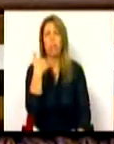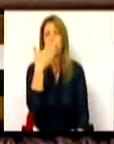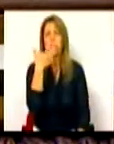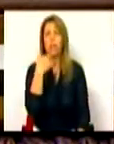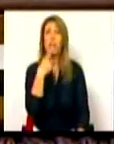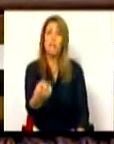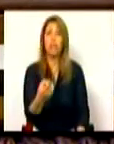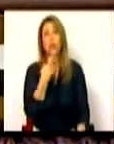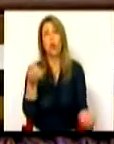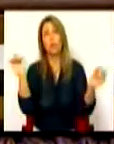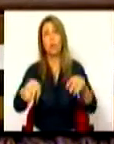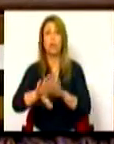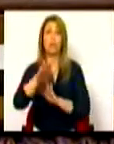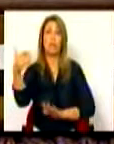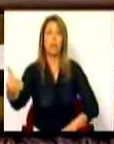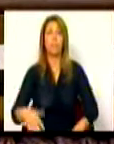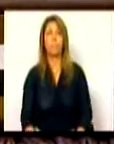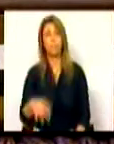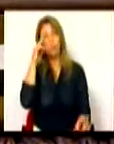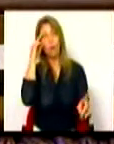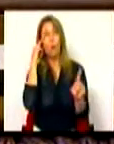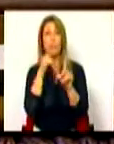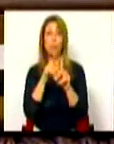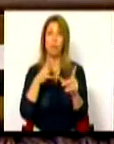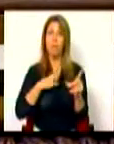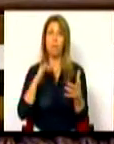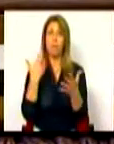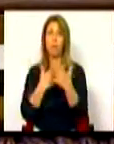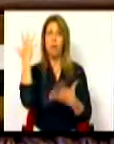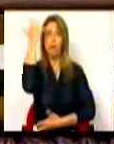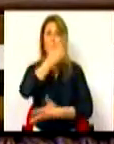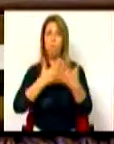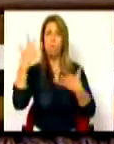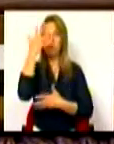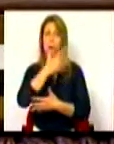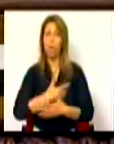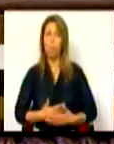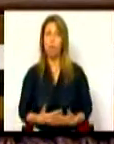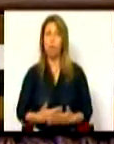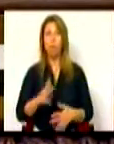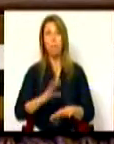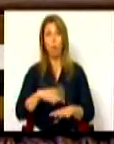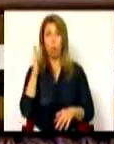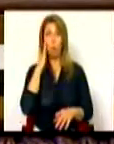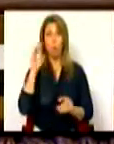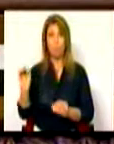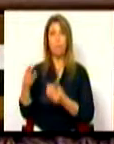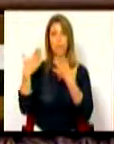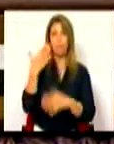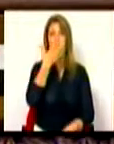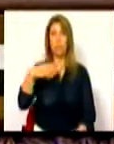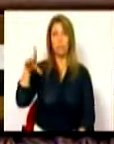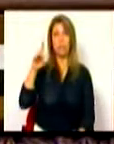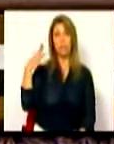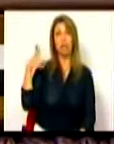a direita, com o intuito de lançar a confusão com o número inicial de 116 mil